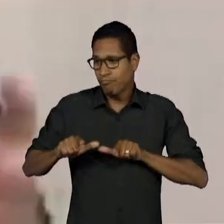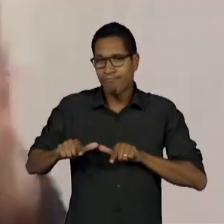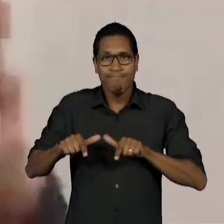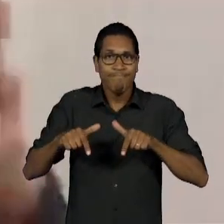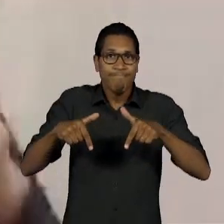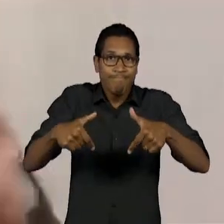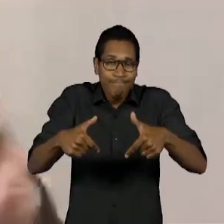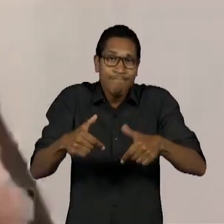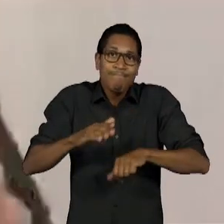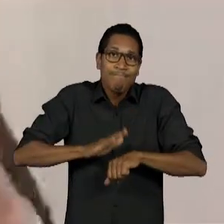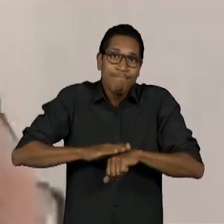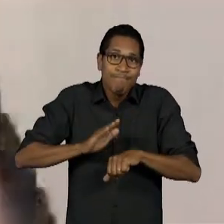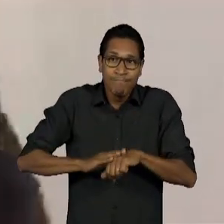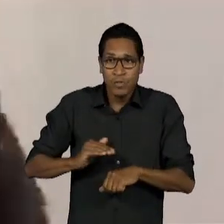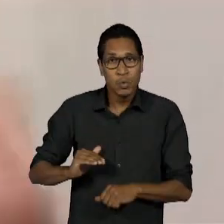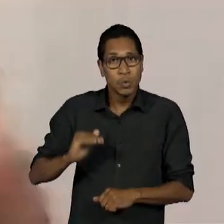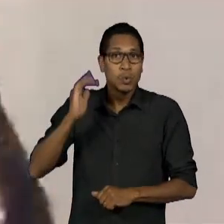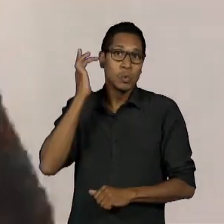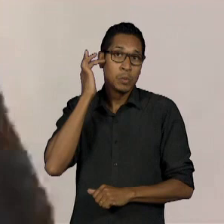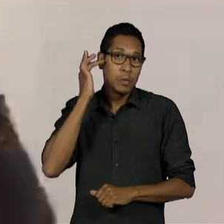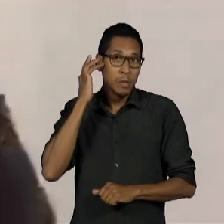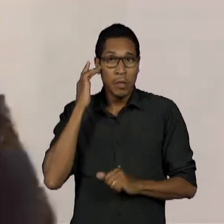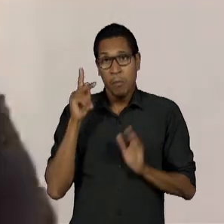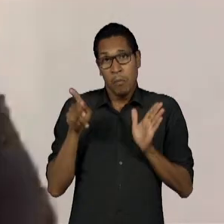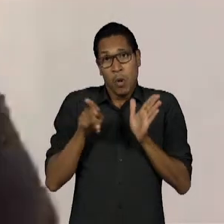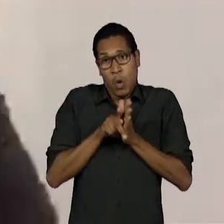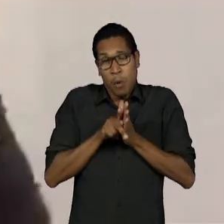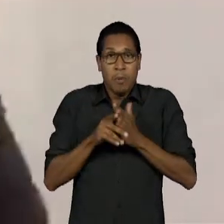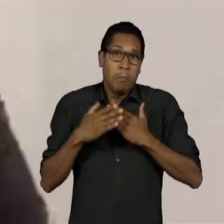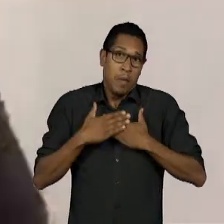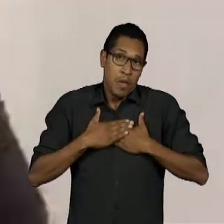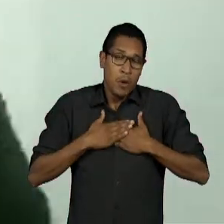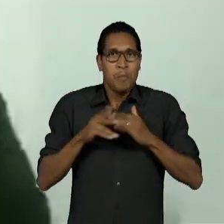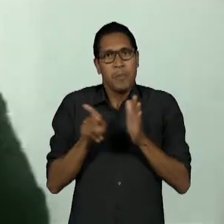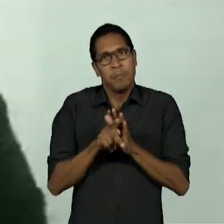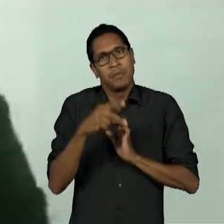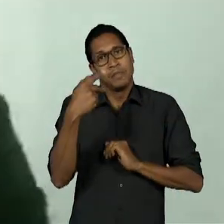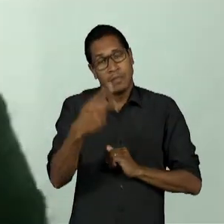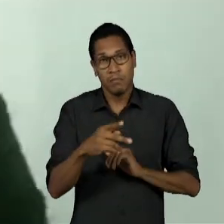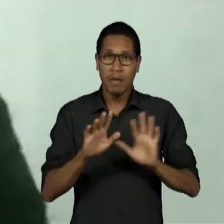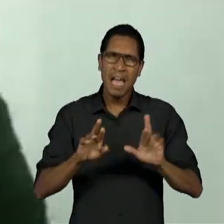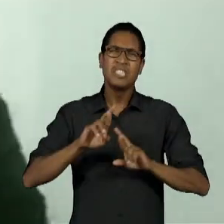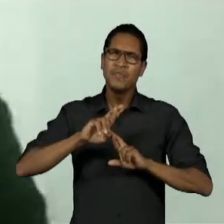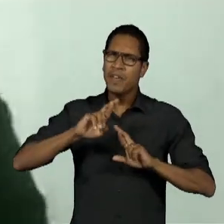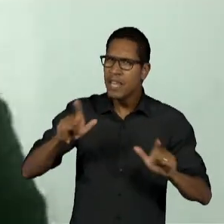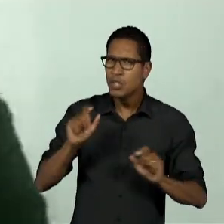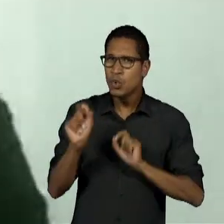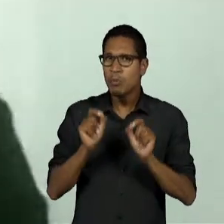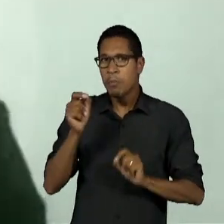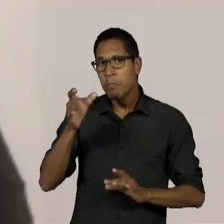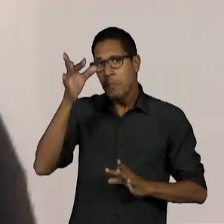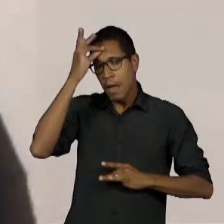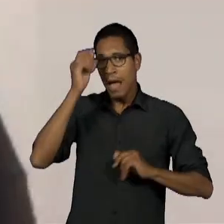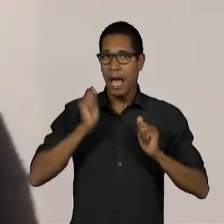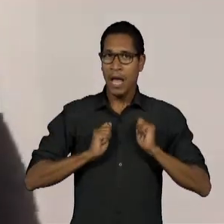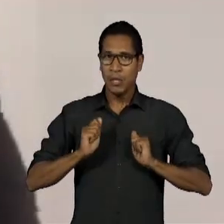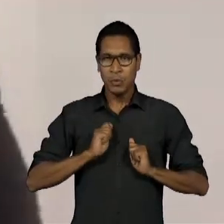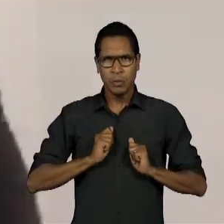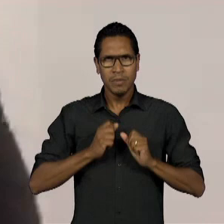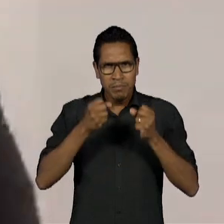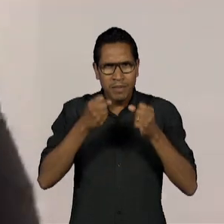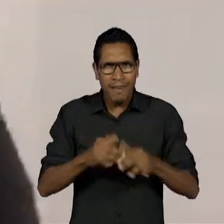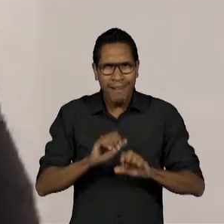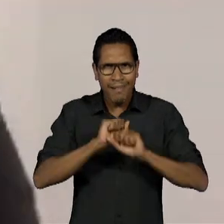e elaborado por você mesmo, que é diferente de quem atua. Não sei se eu me expliquei bem. Olha,